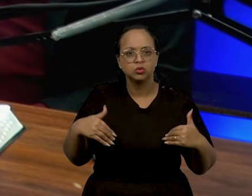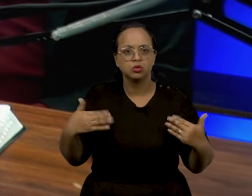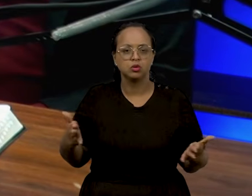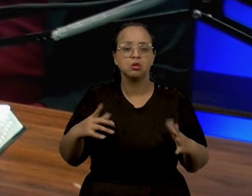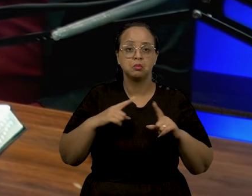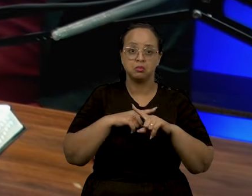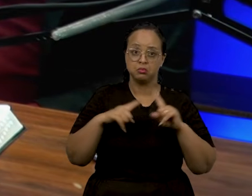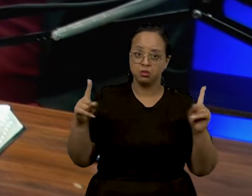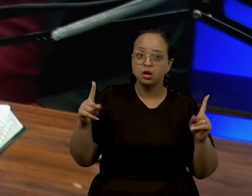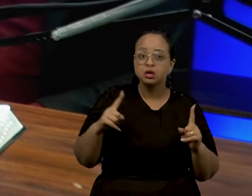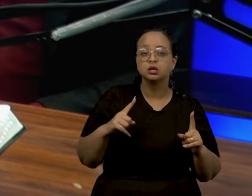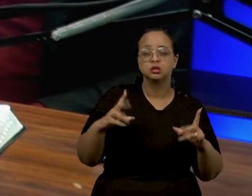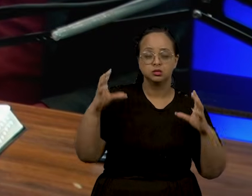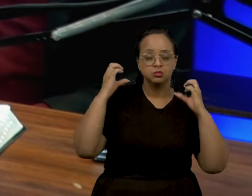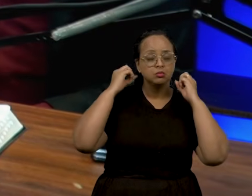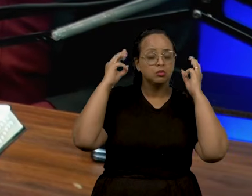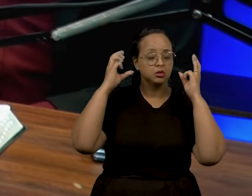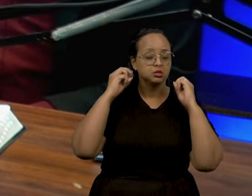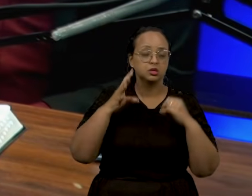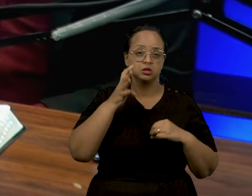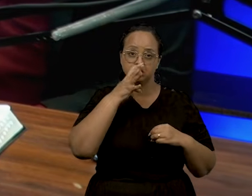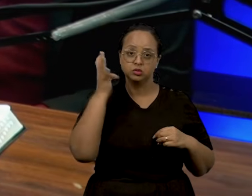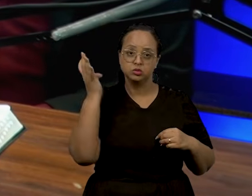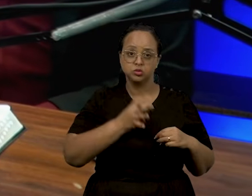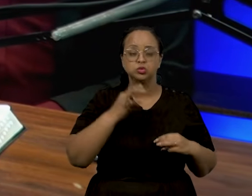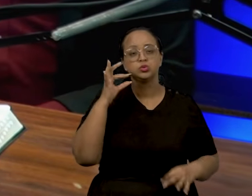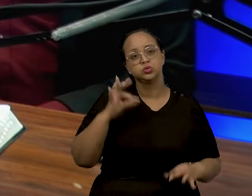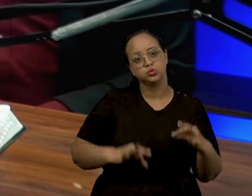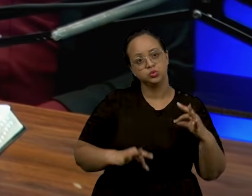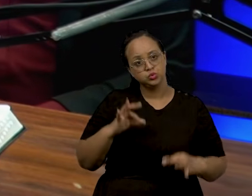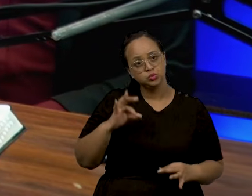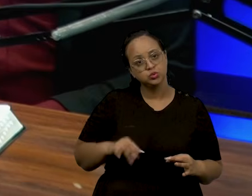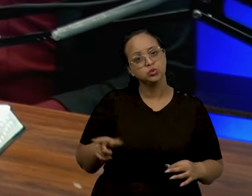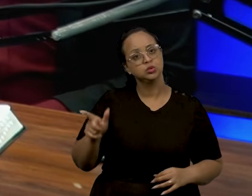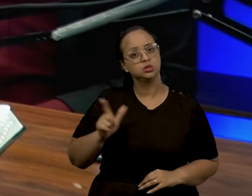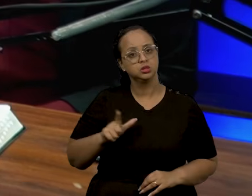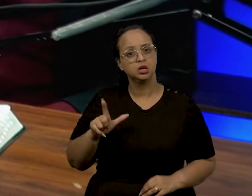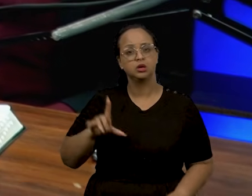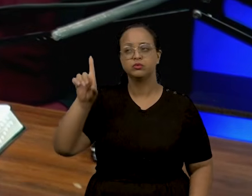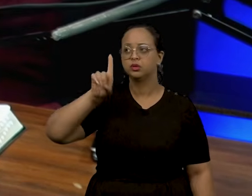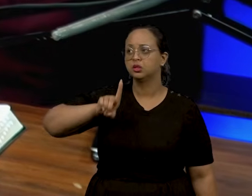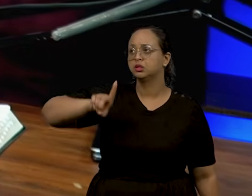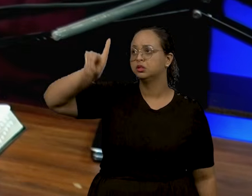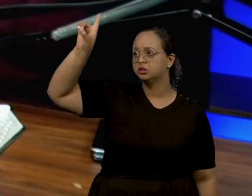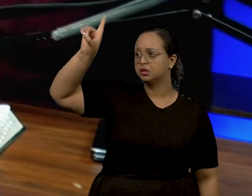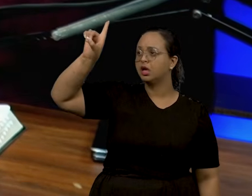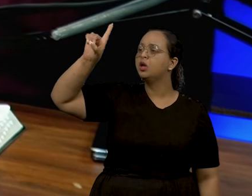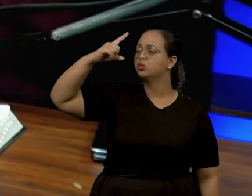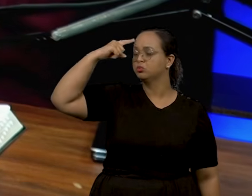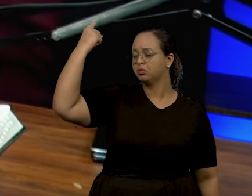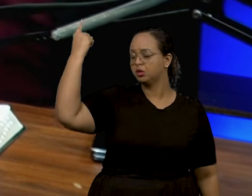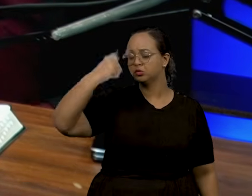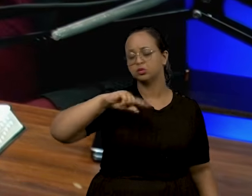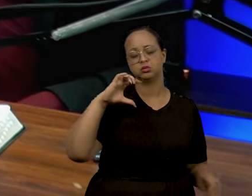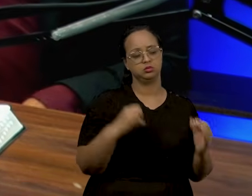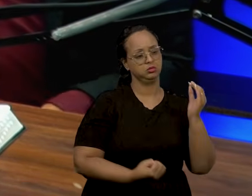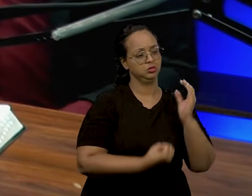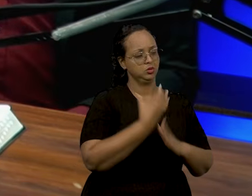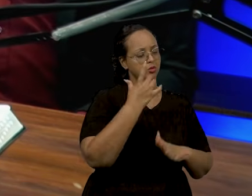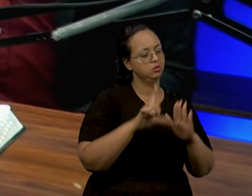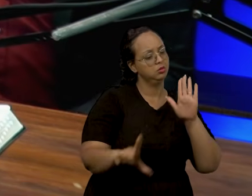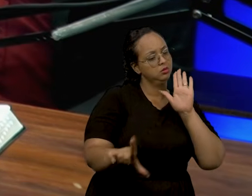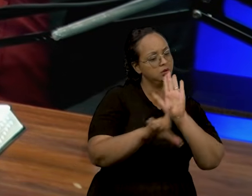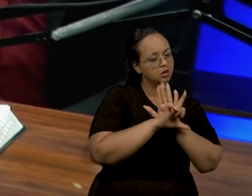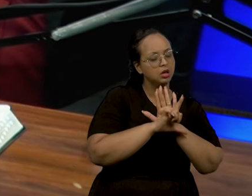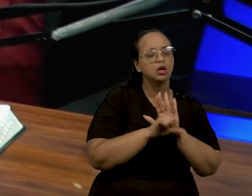que repassou para o povo, que fazia com que a palavra do Senhor fosse cumprida. Nós vamos ver o próprio Josué, né, que sucedeu Moisés,